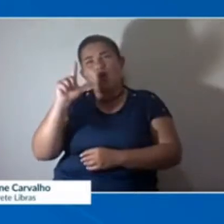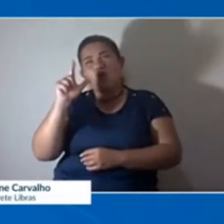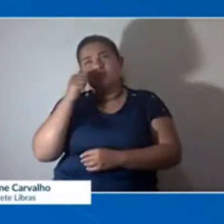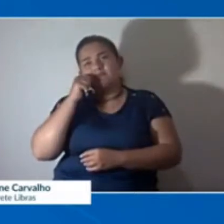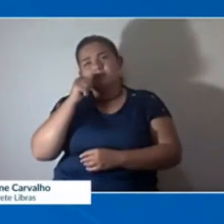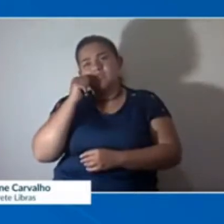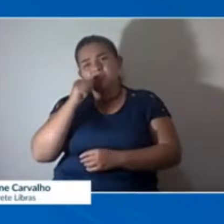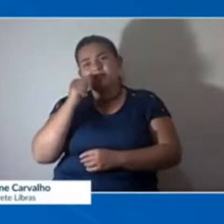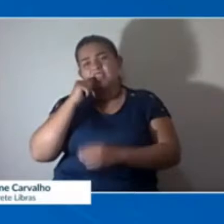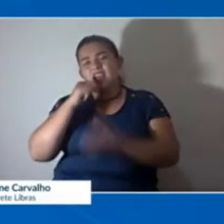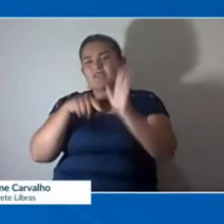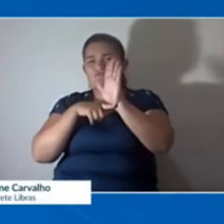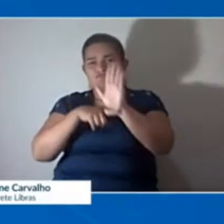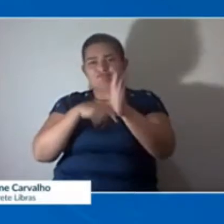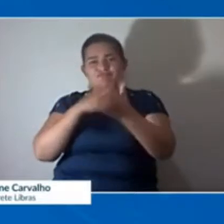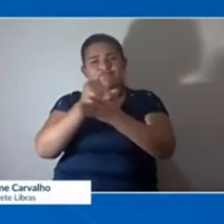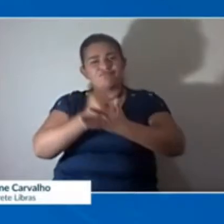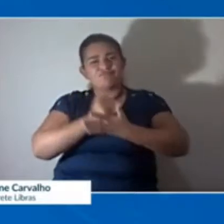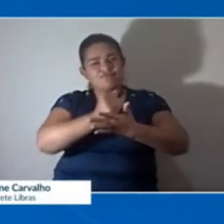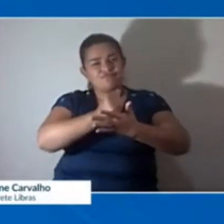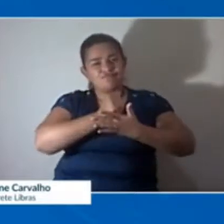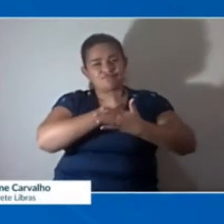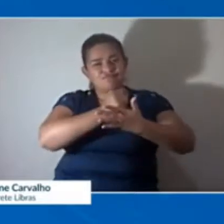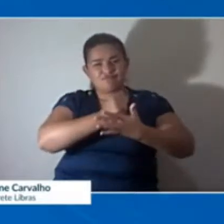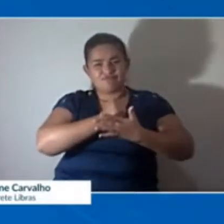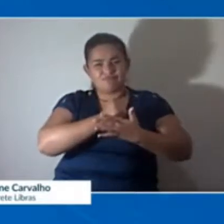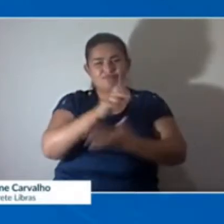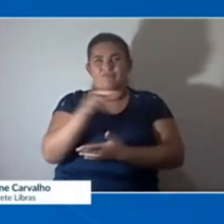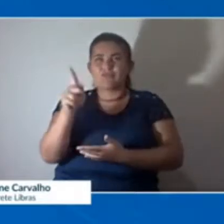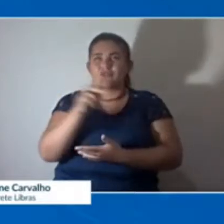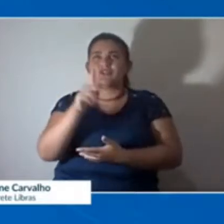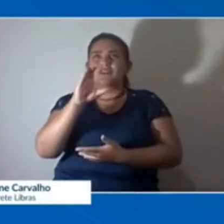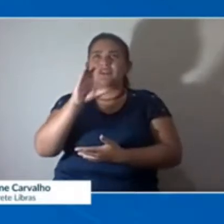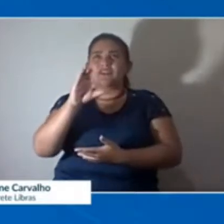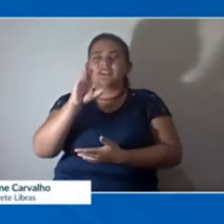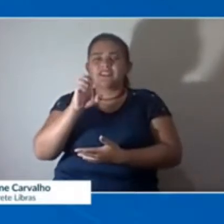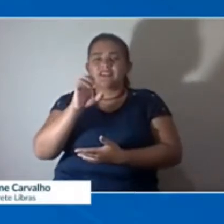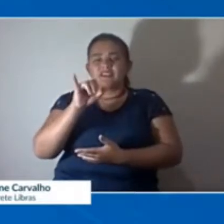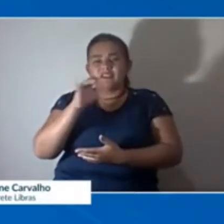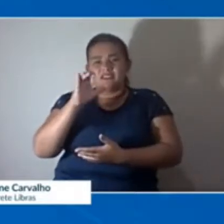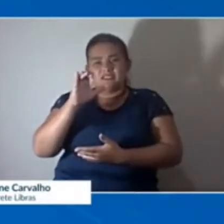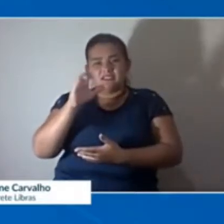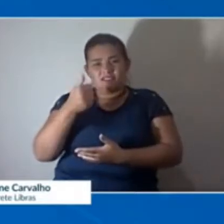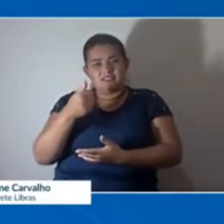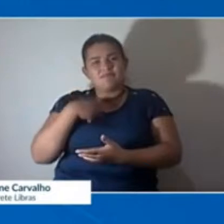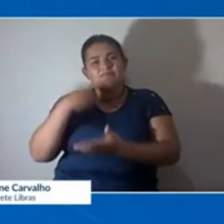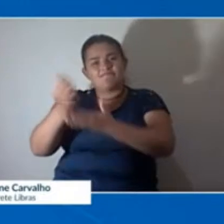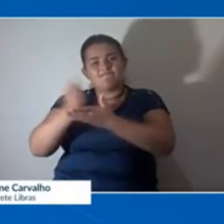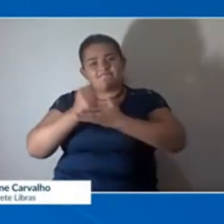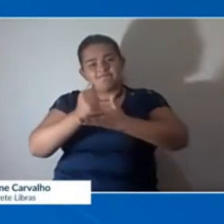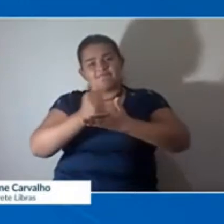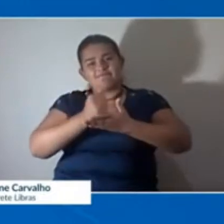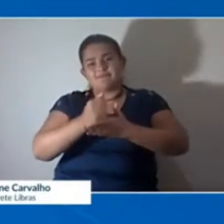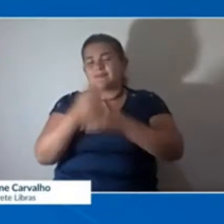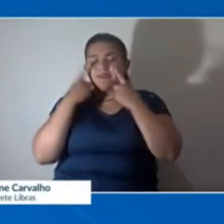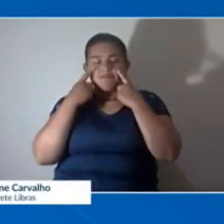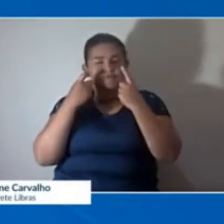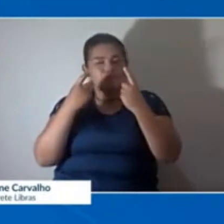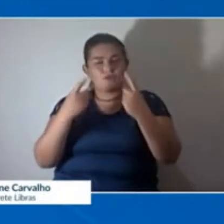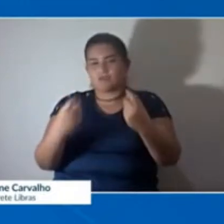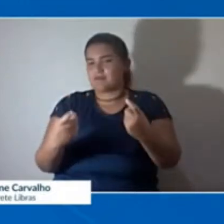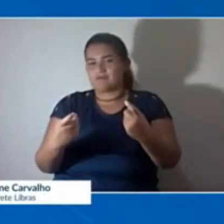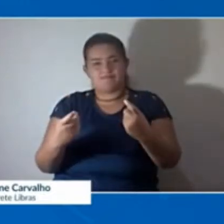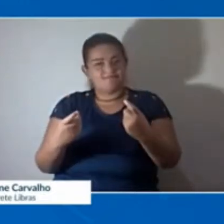outras ajudantes, professora Ceissa e outras pessoas que contribuíram com essa curadoria. Então, está muito interessante. O tema